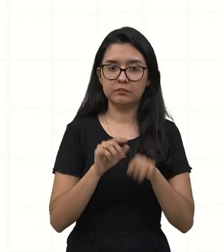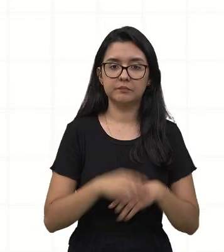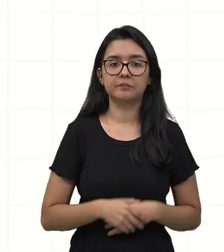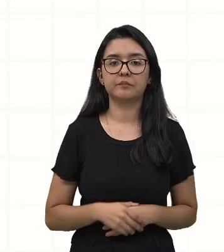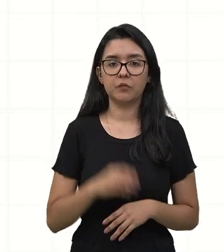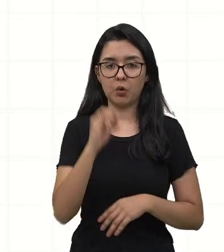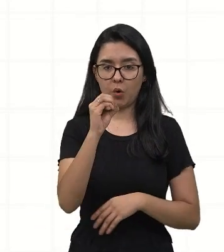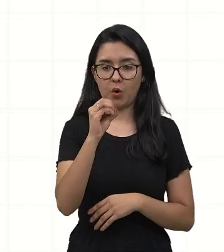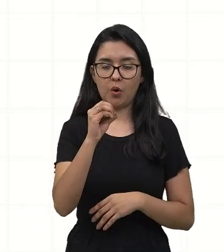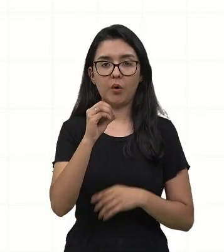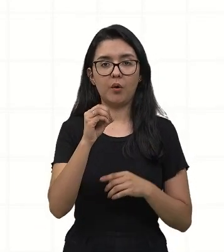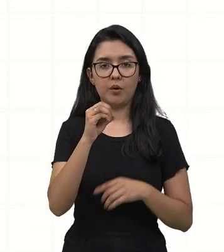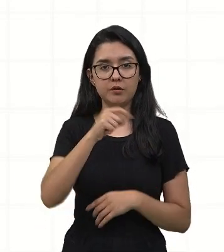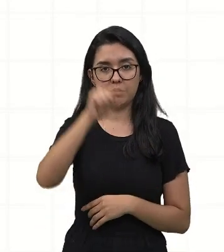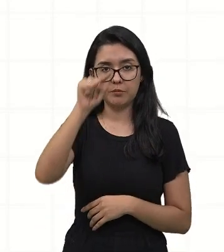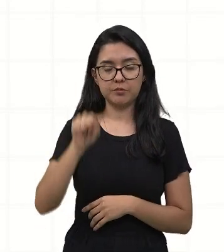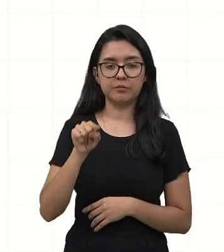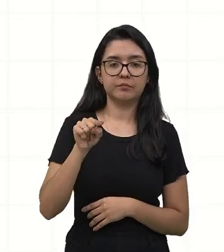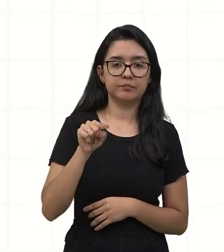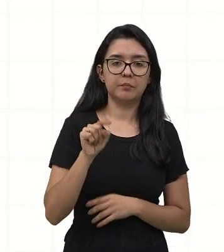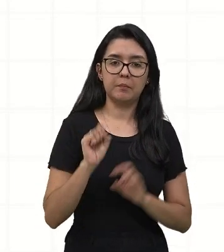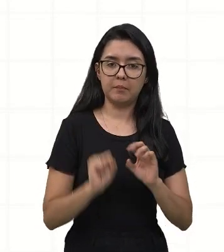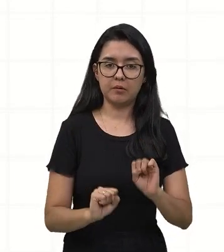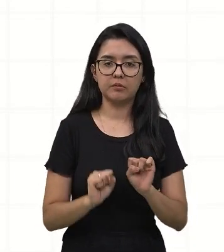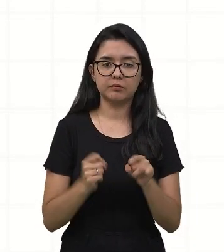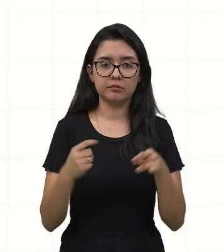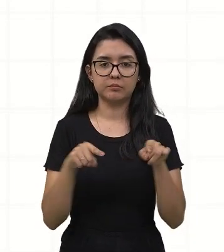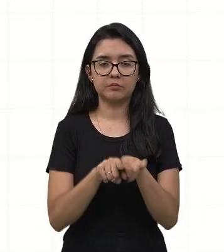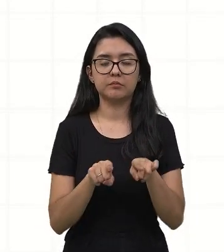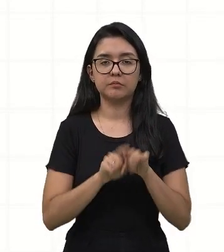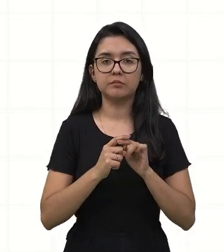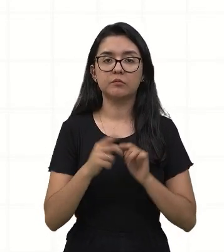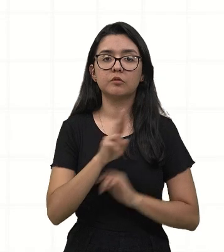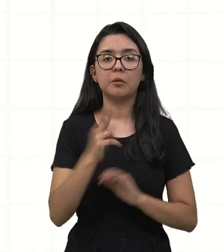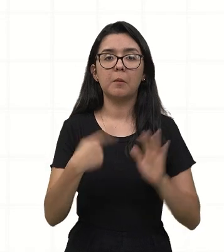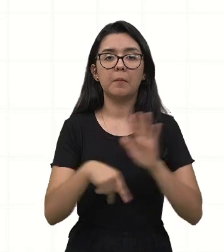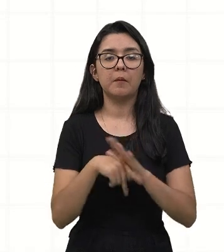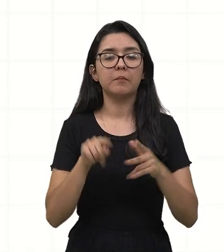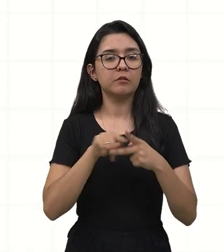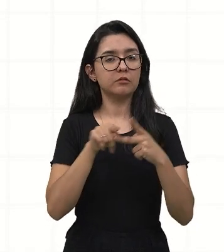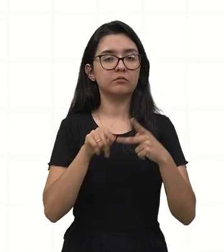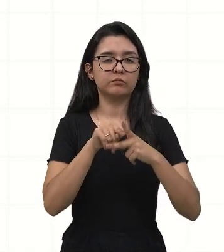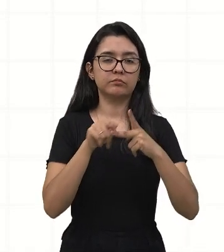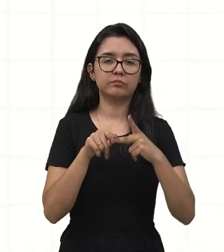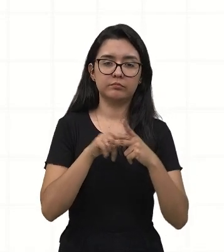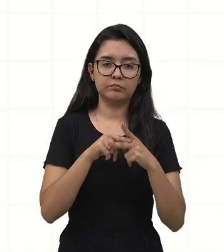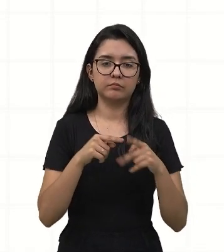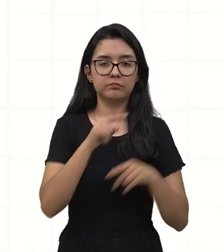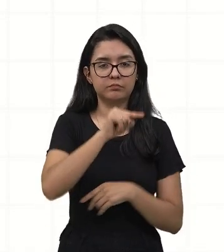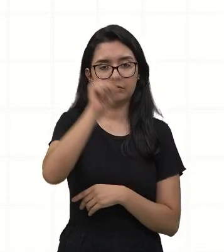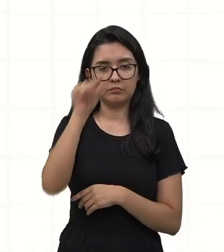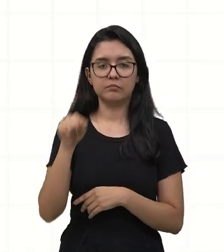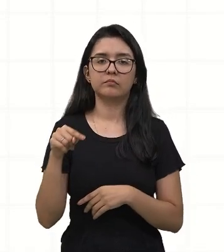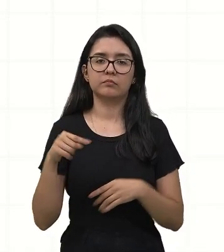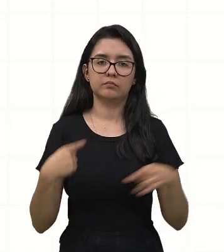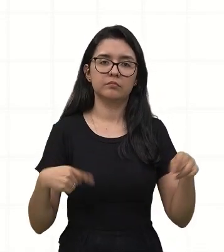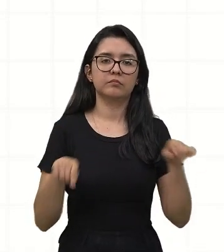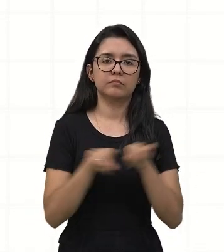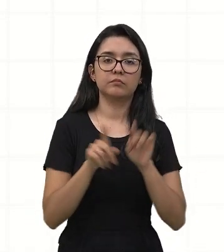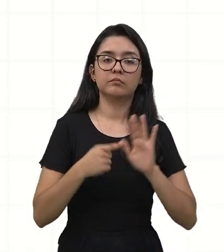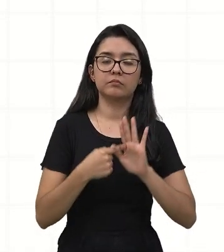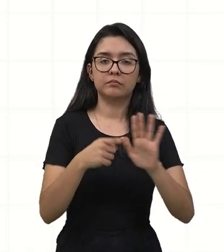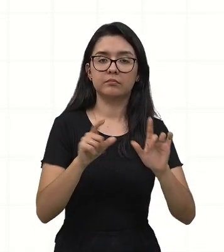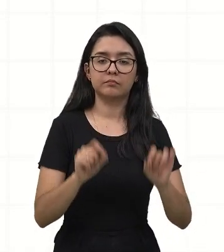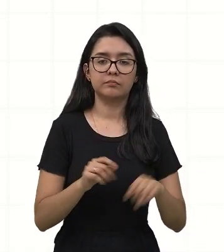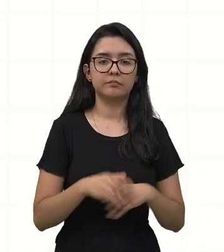chapéuzinho em cima. Deixa eu colocar bem aqui. O com chapéuzinho em cima, tá bom? Que é o acento circunflexo. Ele também vai nos dar